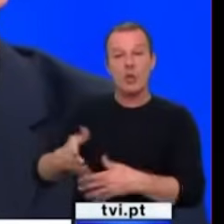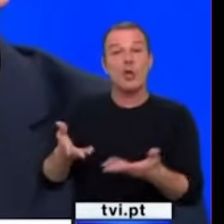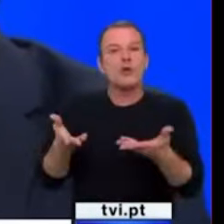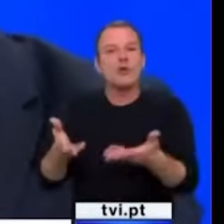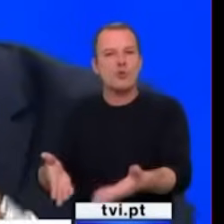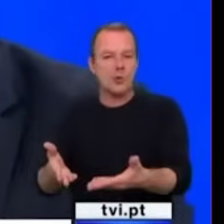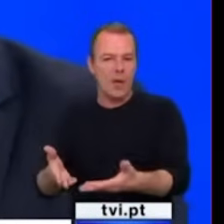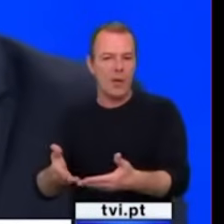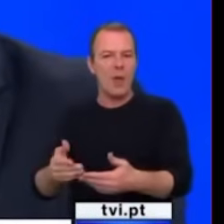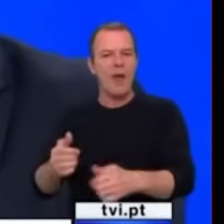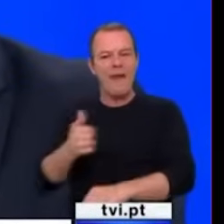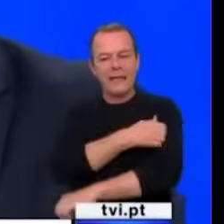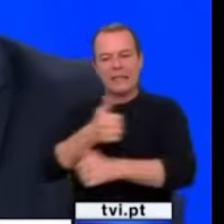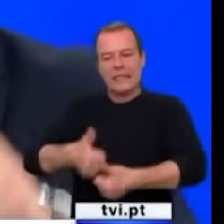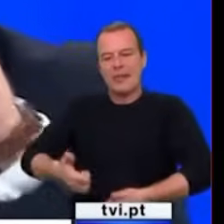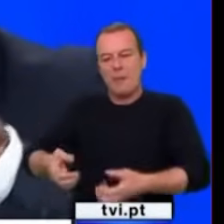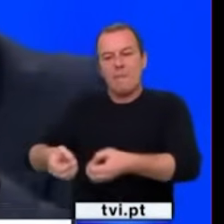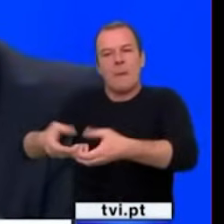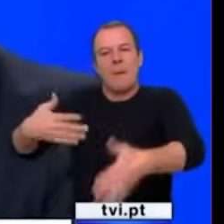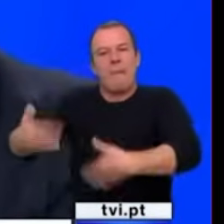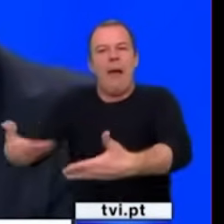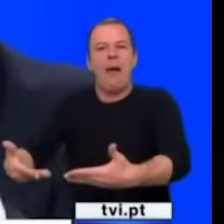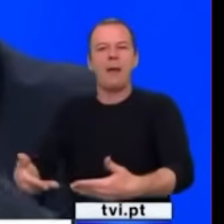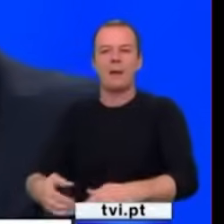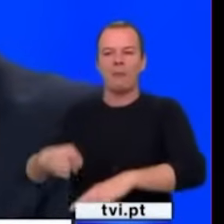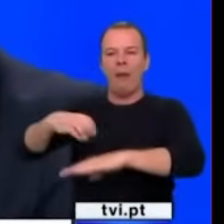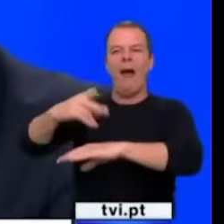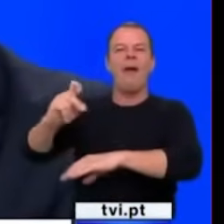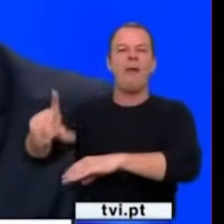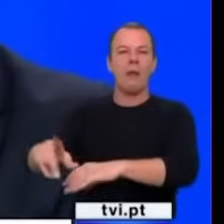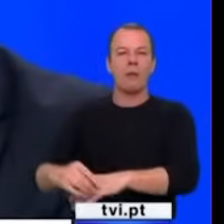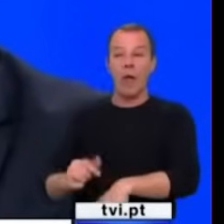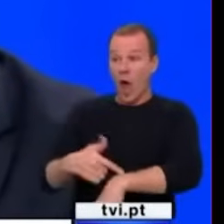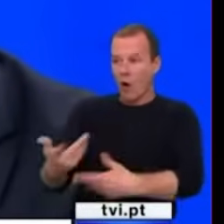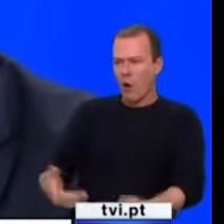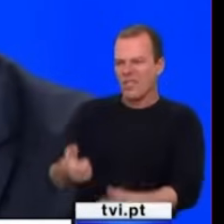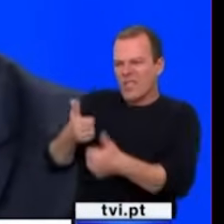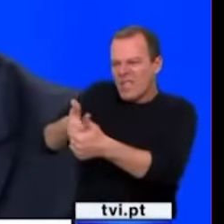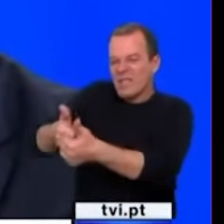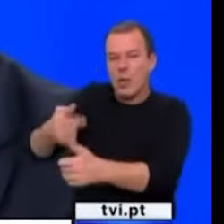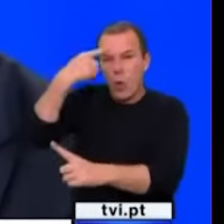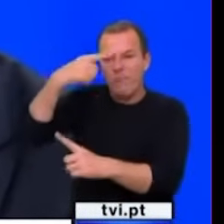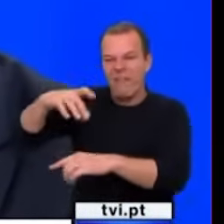alojamento local pediram lhos que fizessem e agora vão atrás deles para matar o negócio